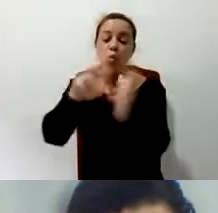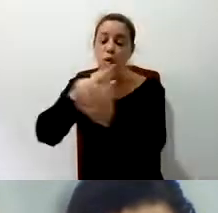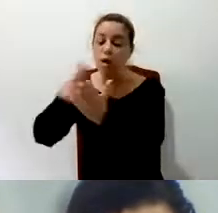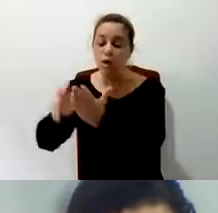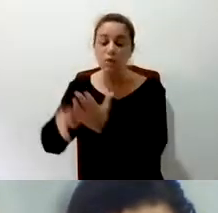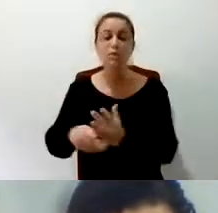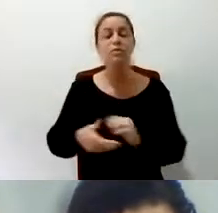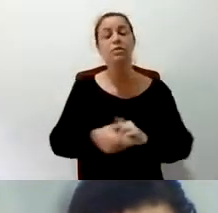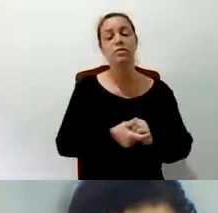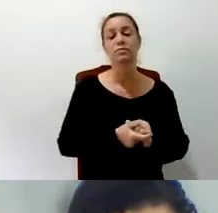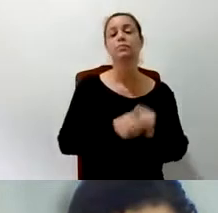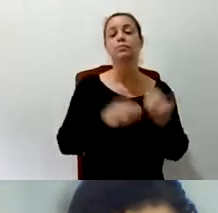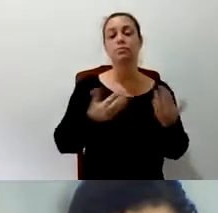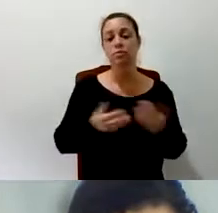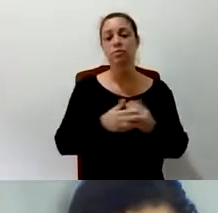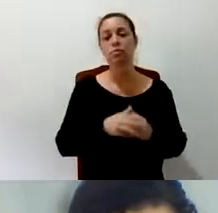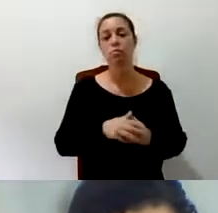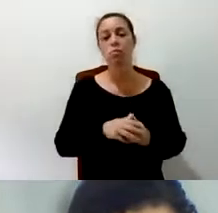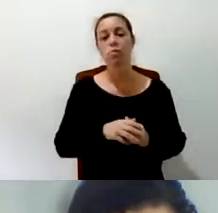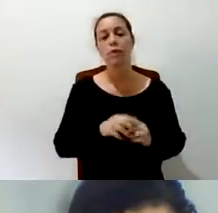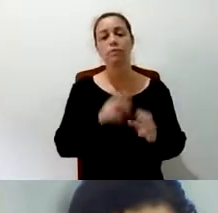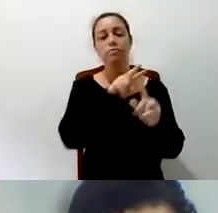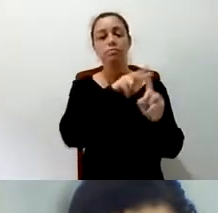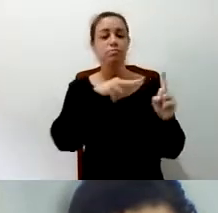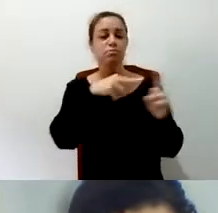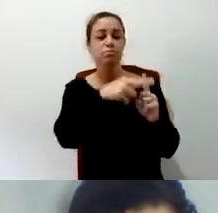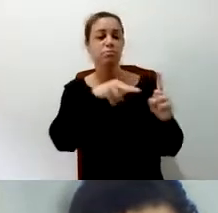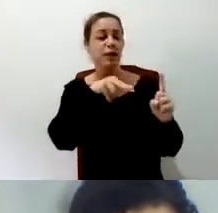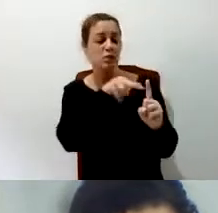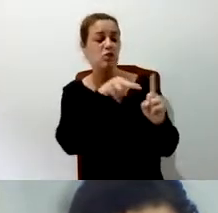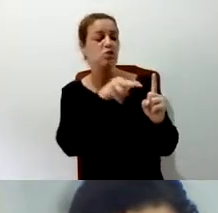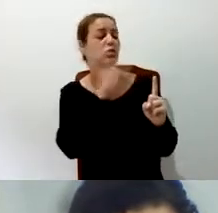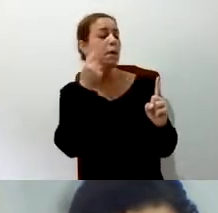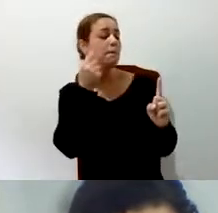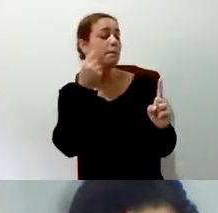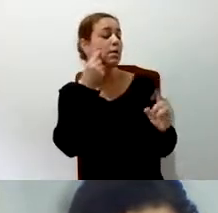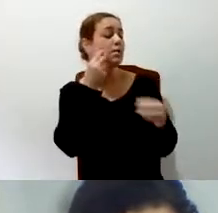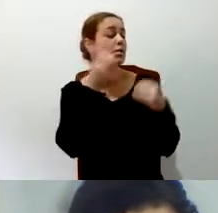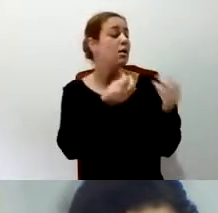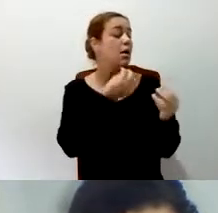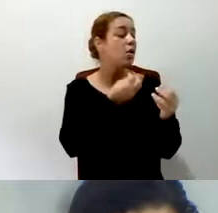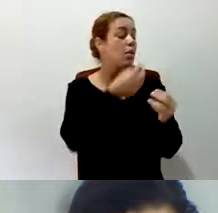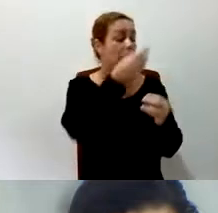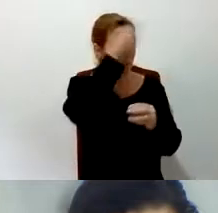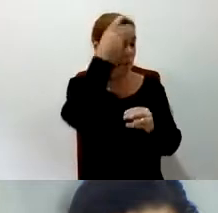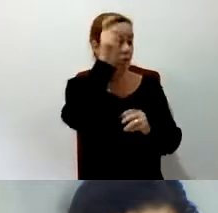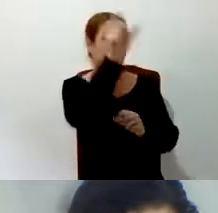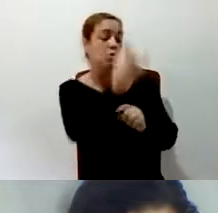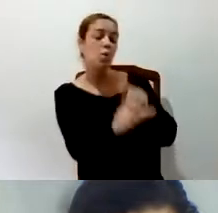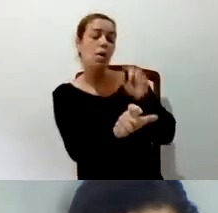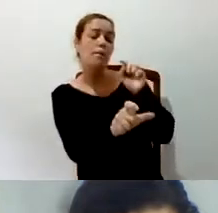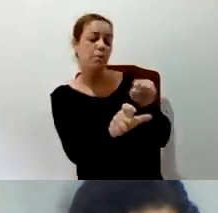né, dessa perspectiva do homem com seu meio, quer dizer, quando um aluno ou um profissional se sente,